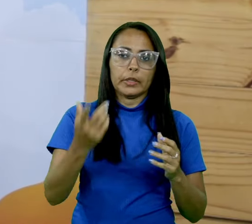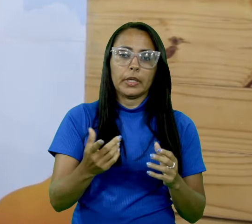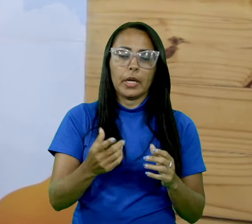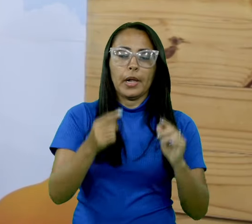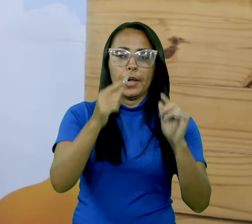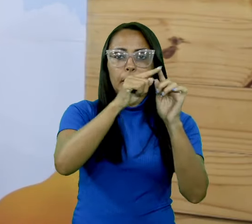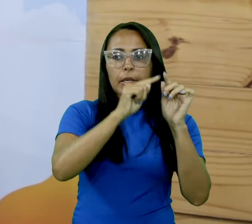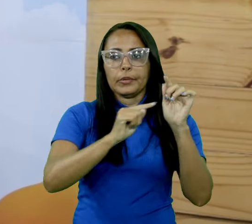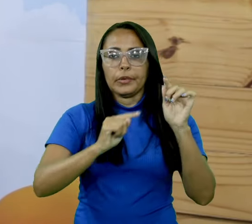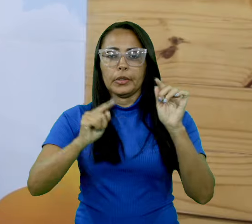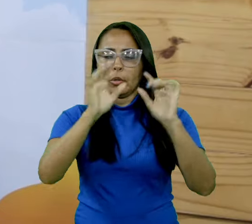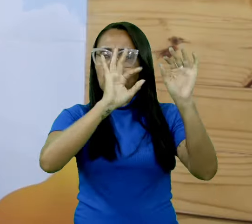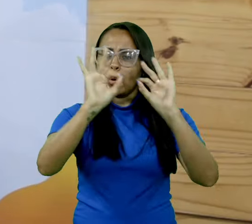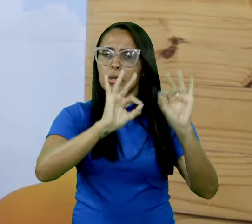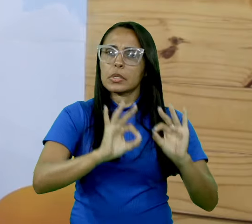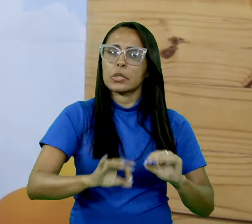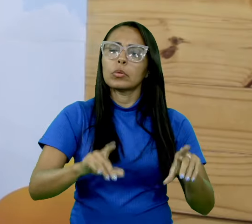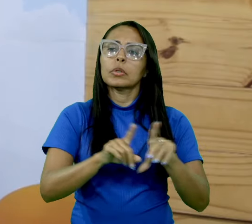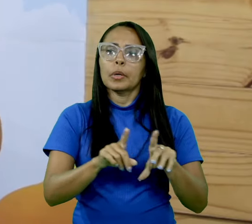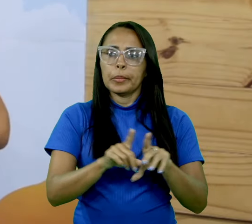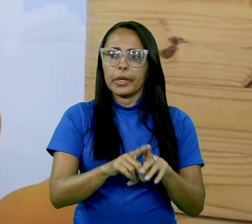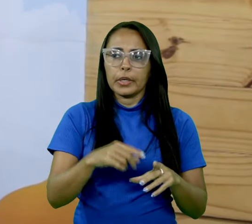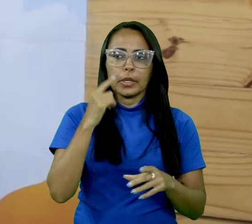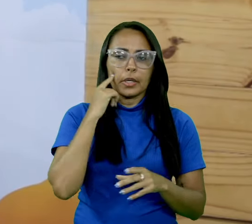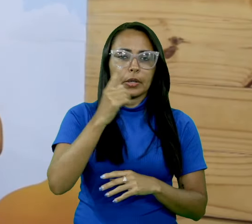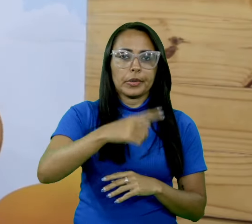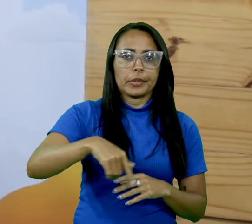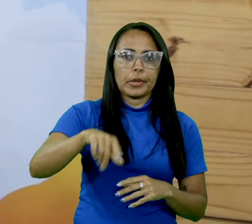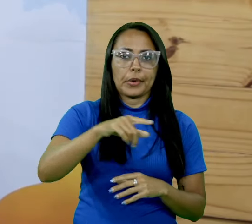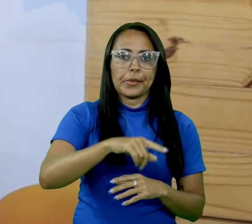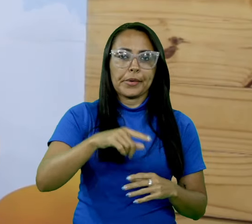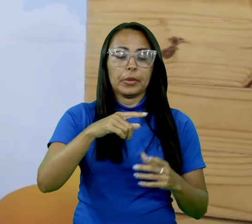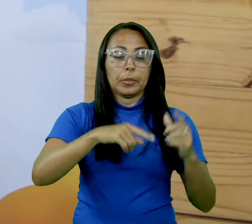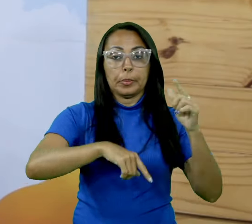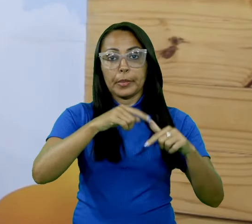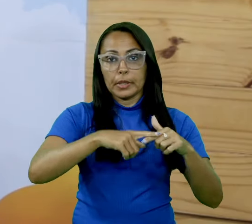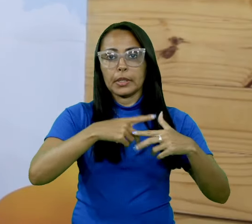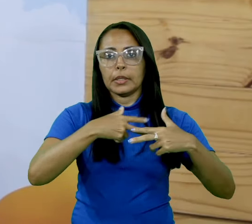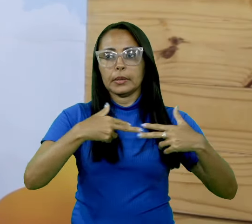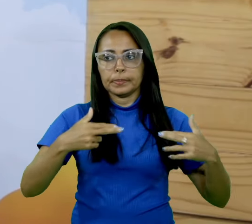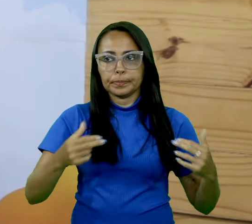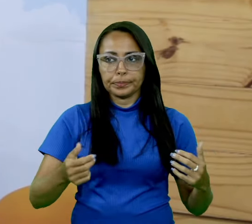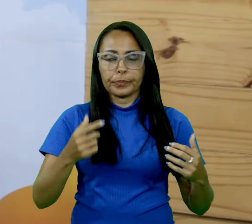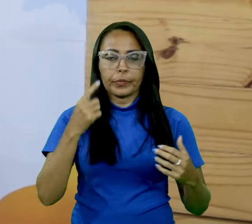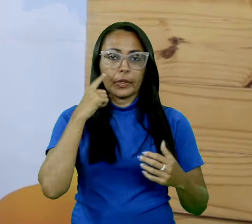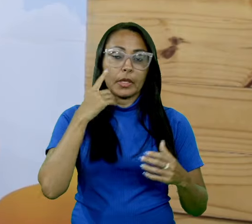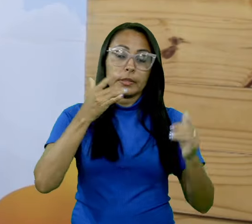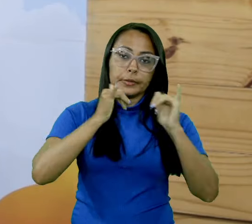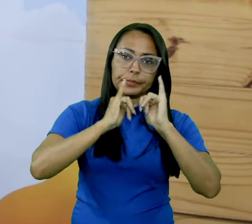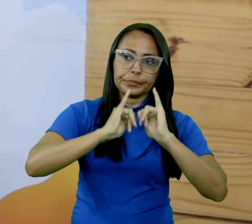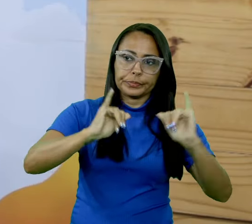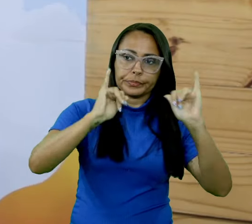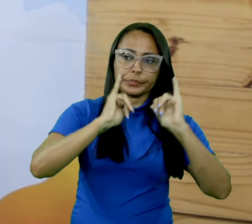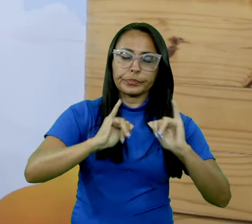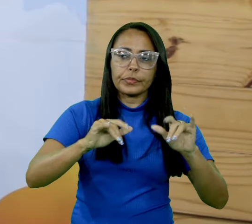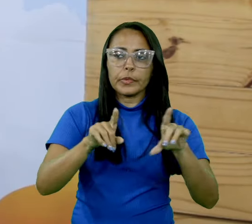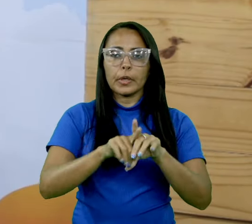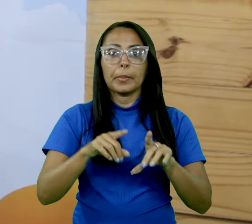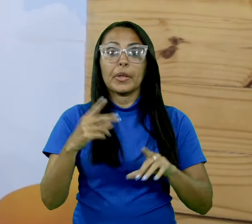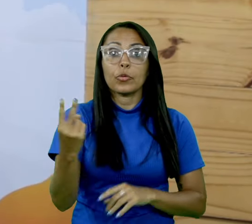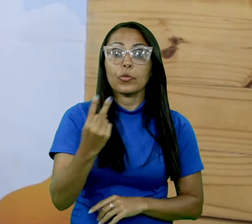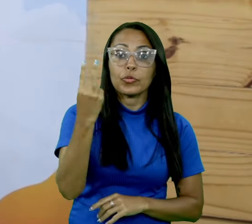para entendermos que nela circulam os produtos, os materiais, as informações e também os